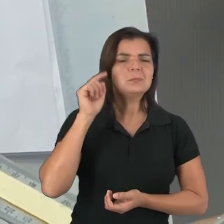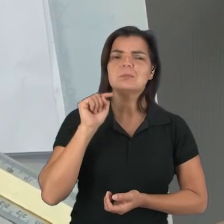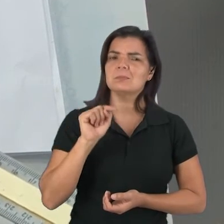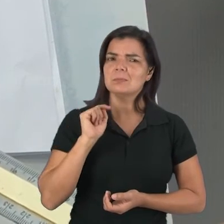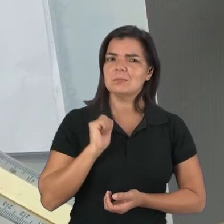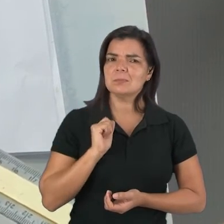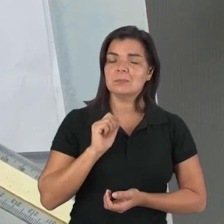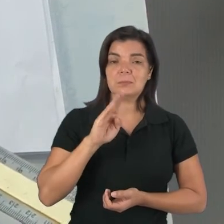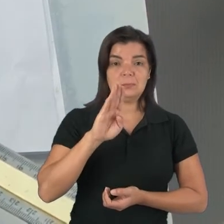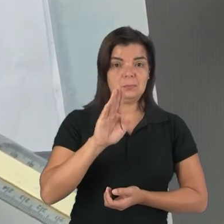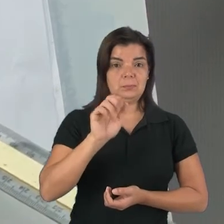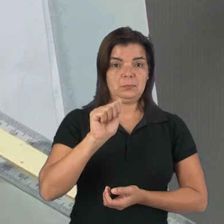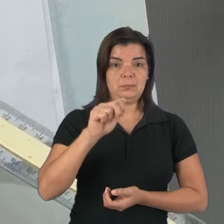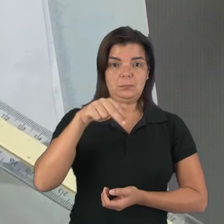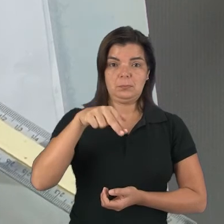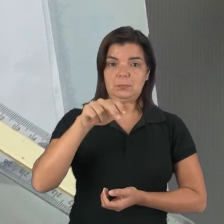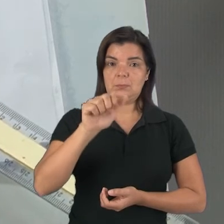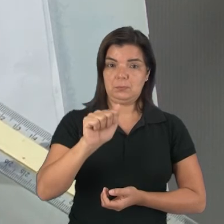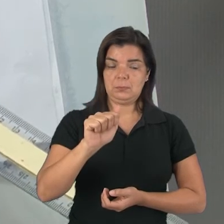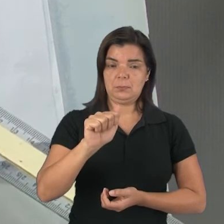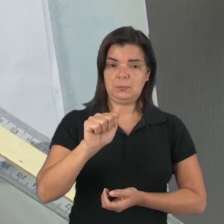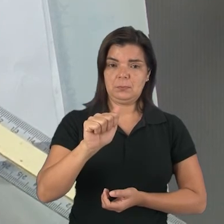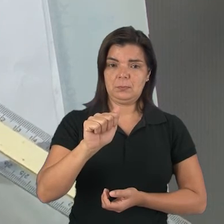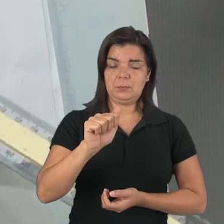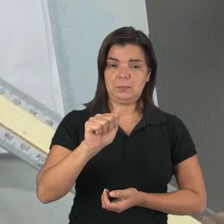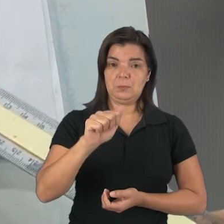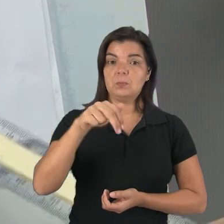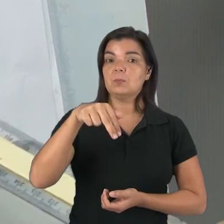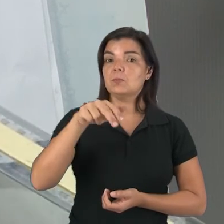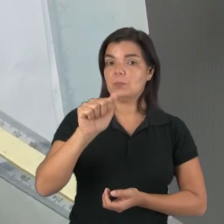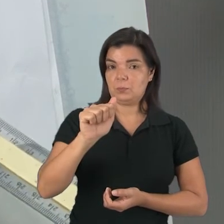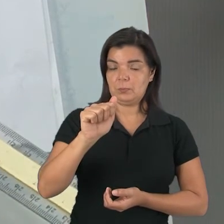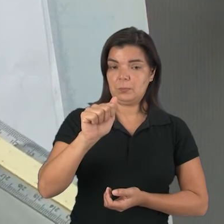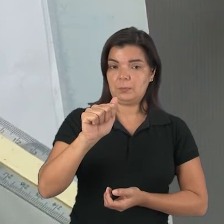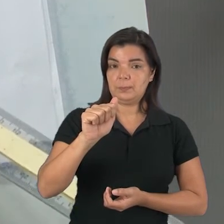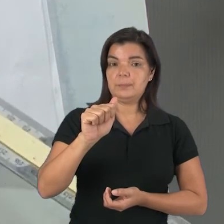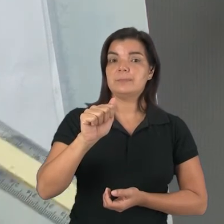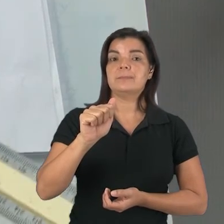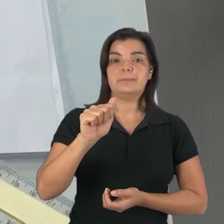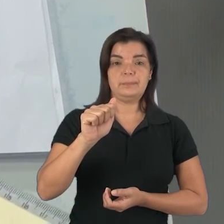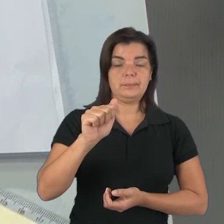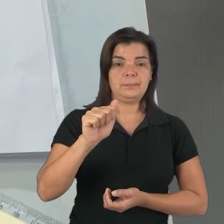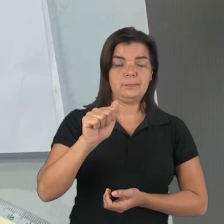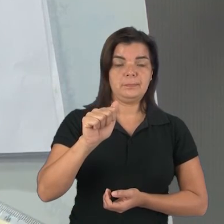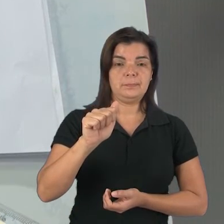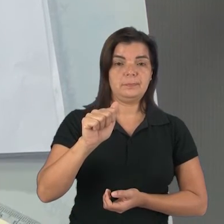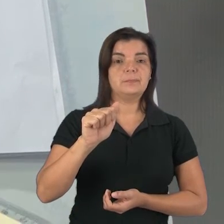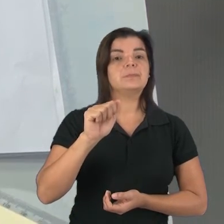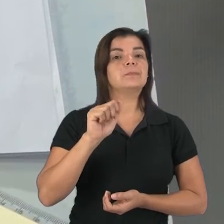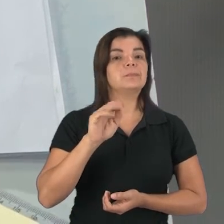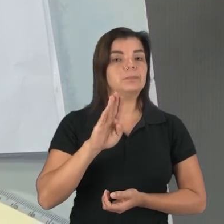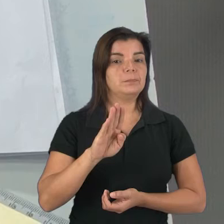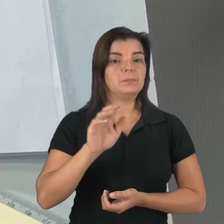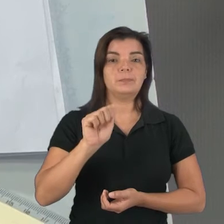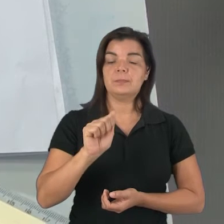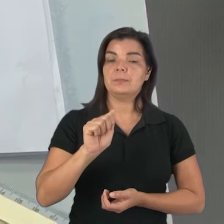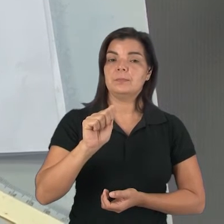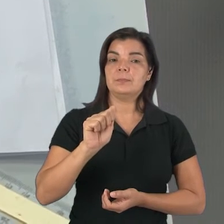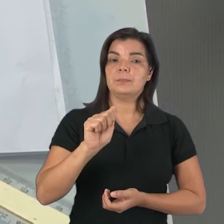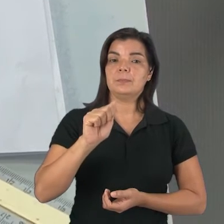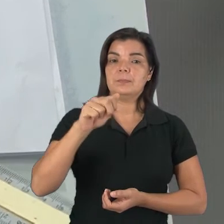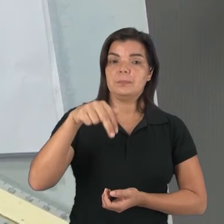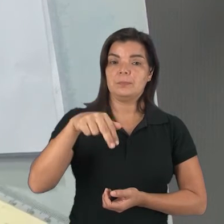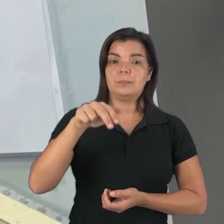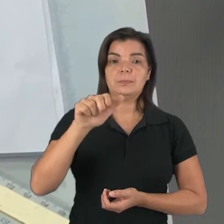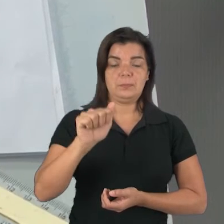esta aqui ba é que é o na é o Ênio a vamos ver a outra ba